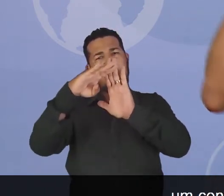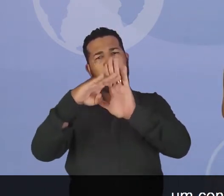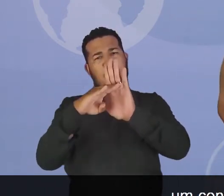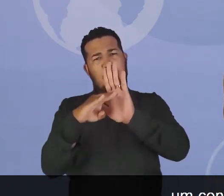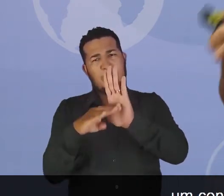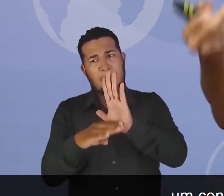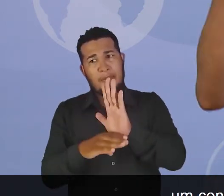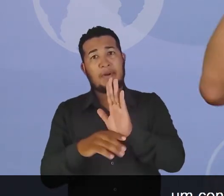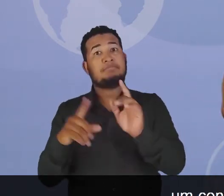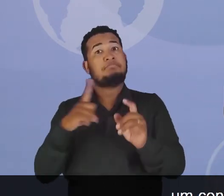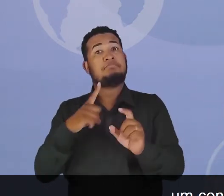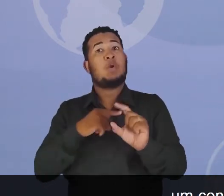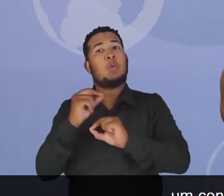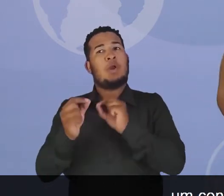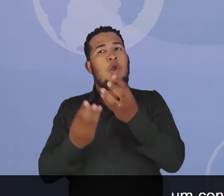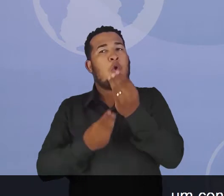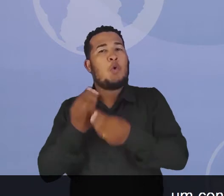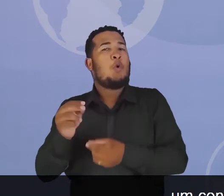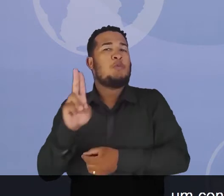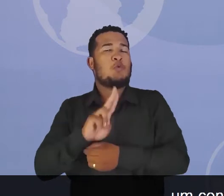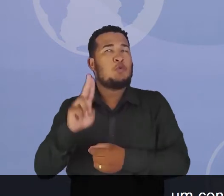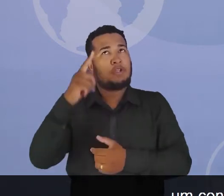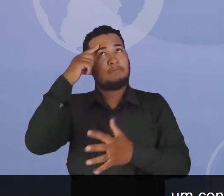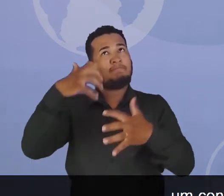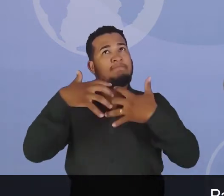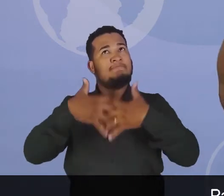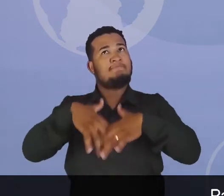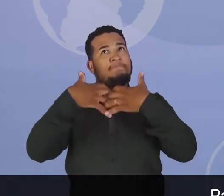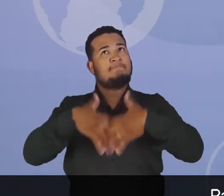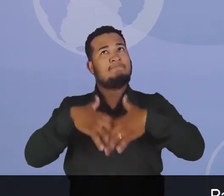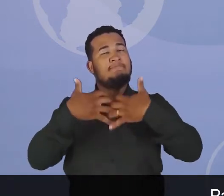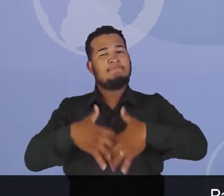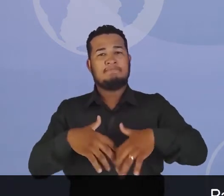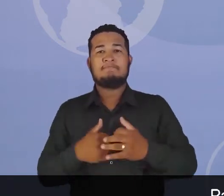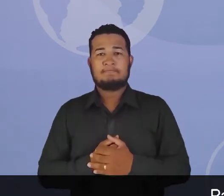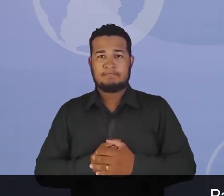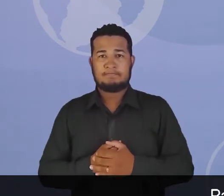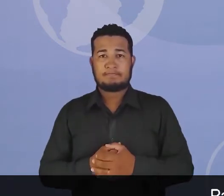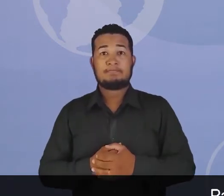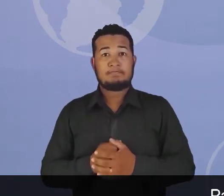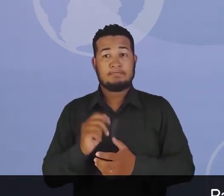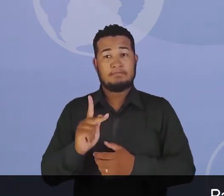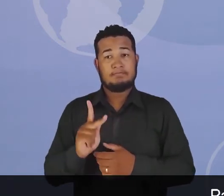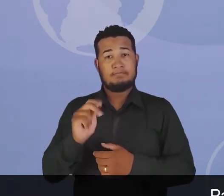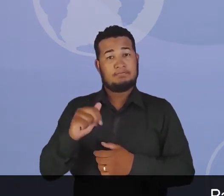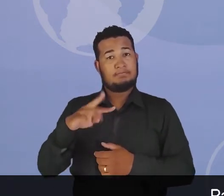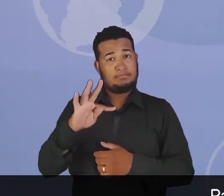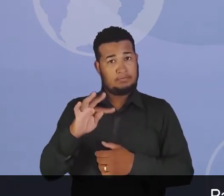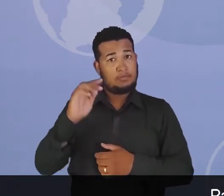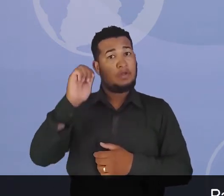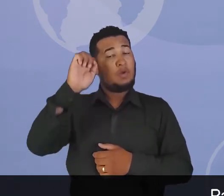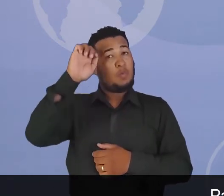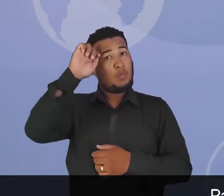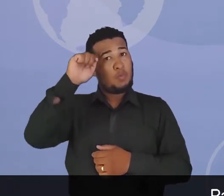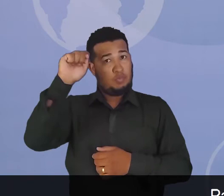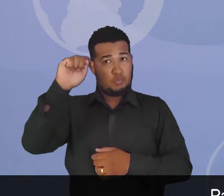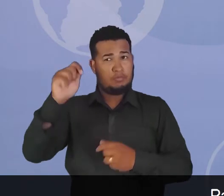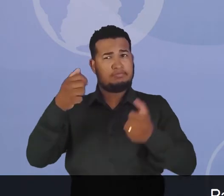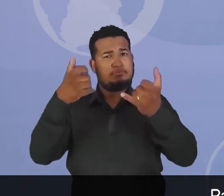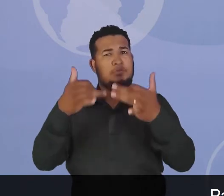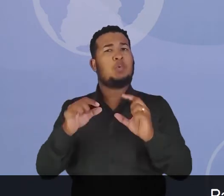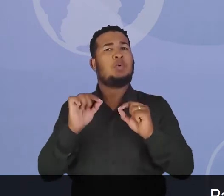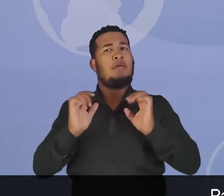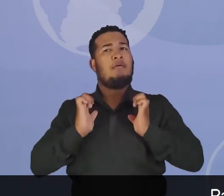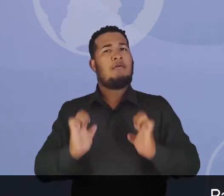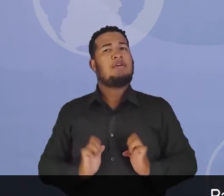o próprio funcionamento dela. Para Kant, a ética está pautada